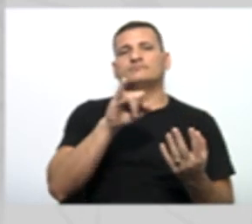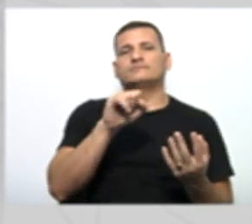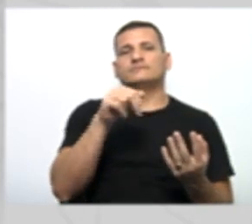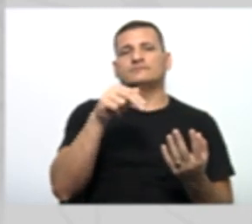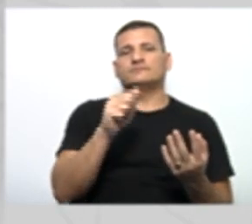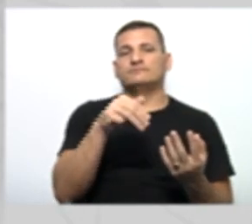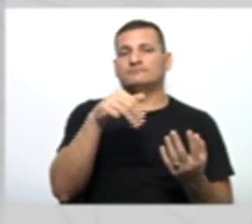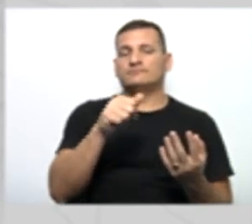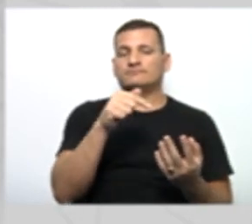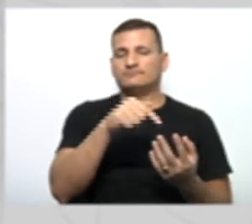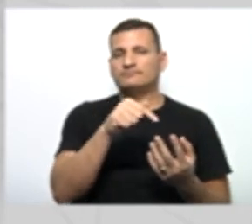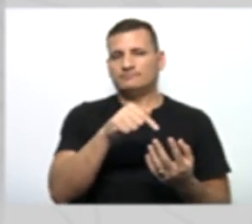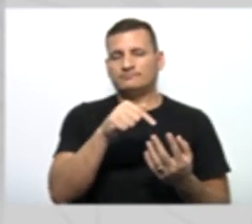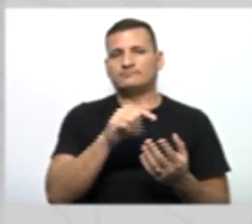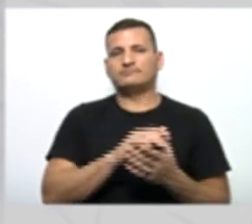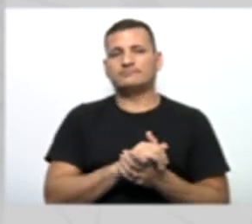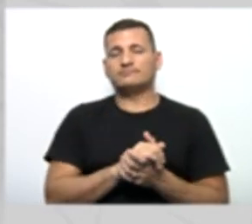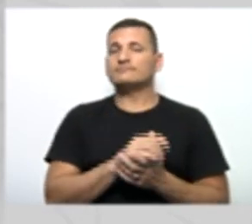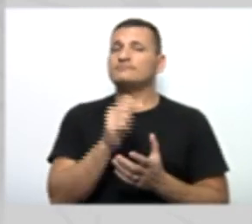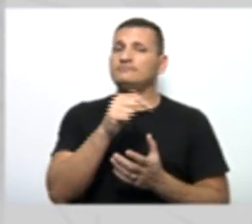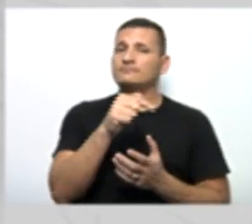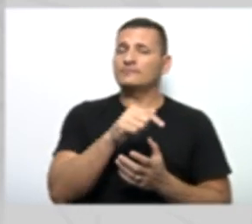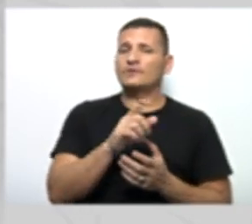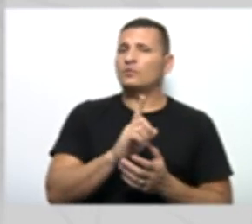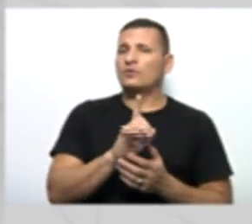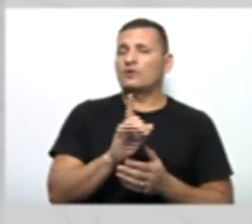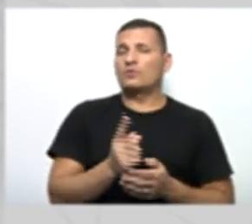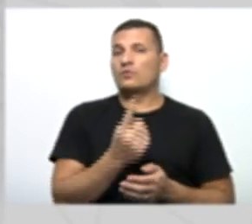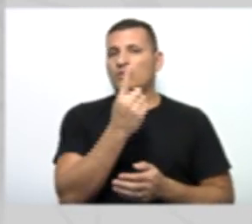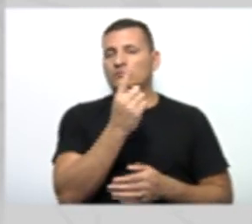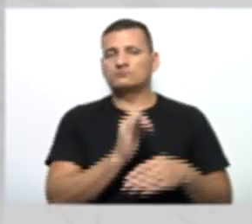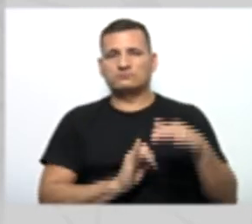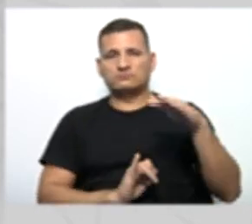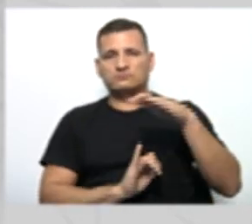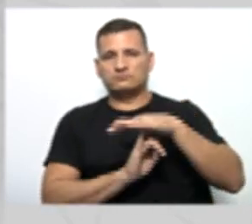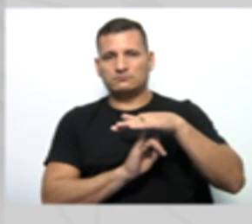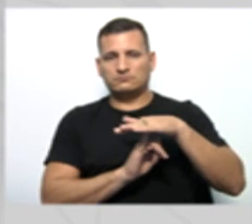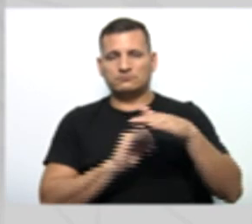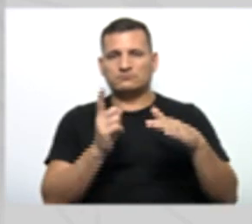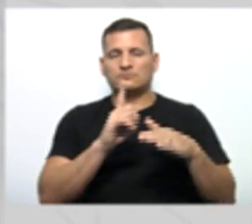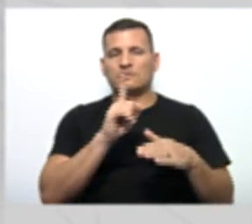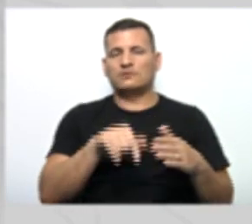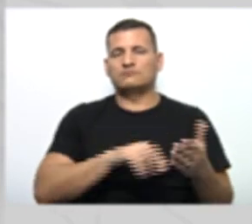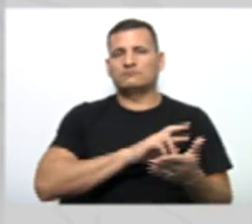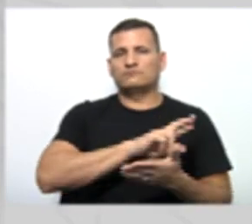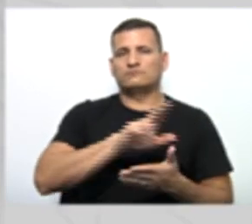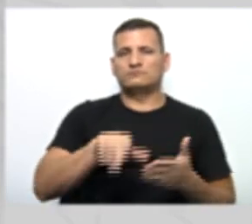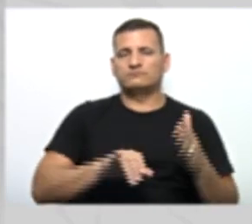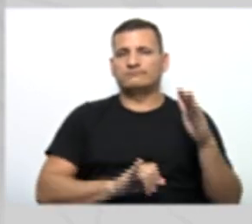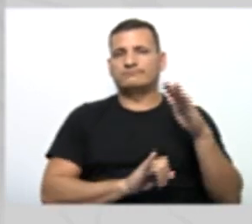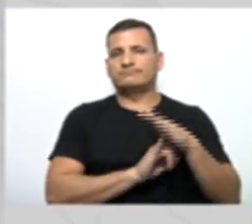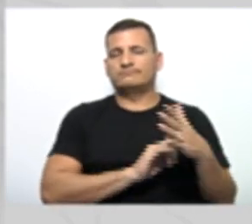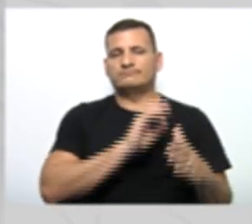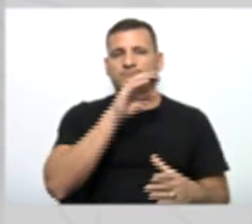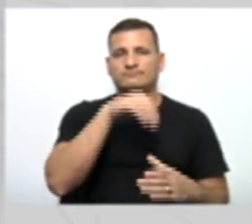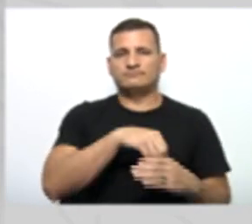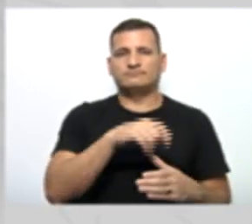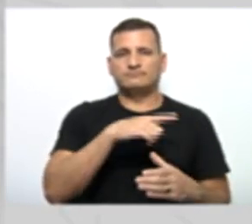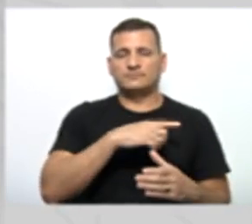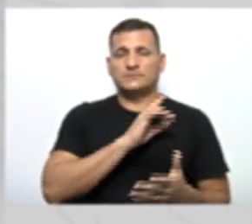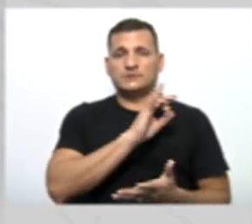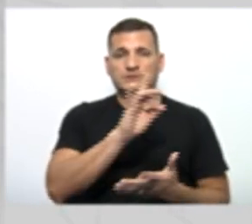Ambiente. E esse CISNAMA, ele não é uma única instituição, ele é um conjunto de instituições. Cada uma